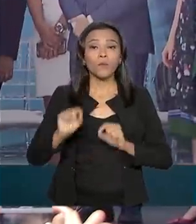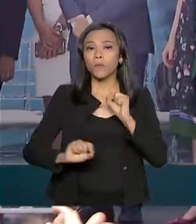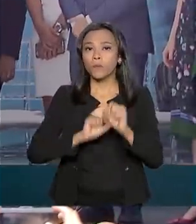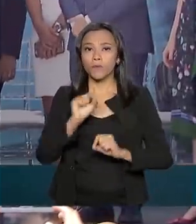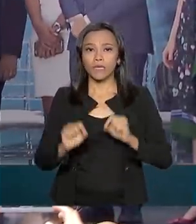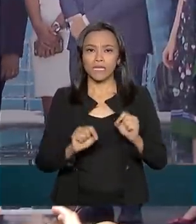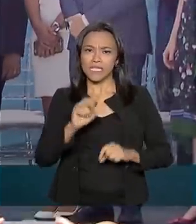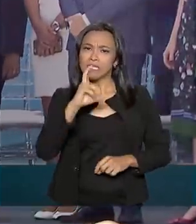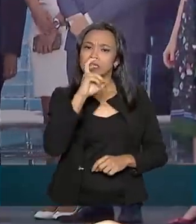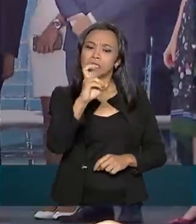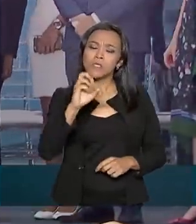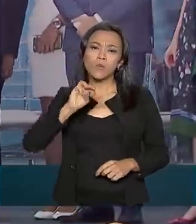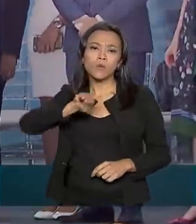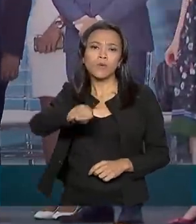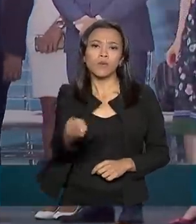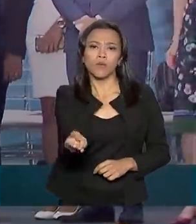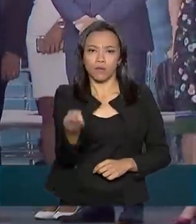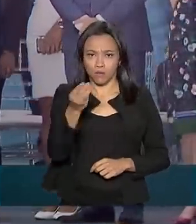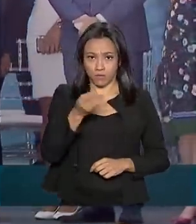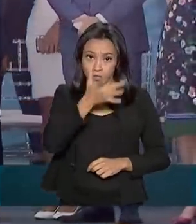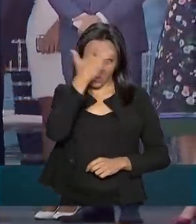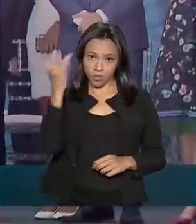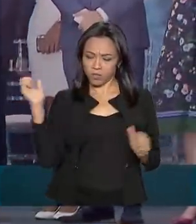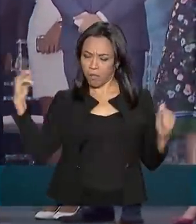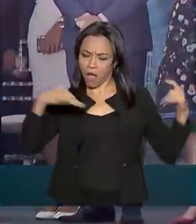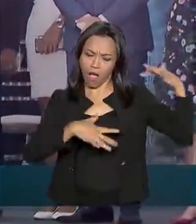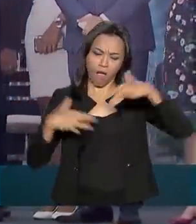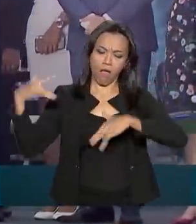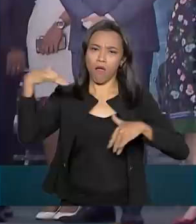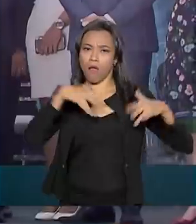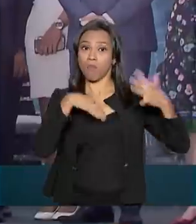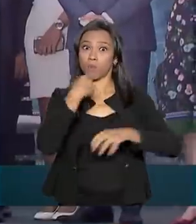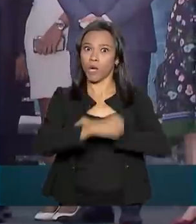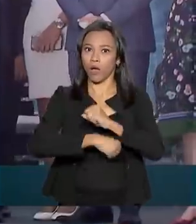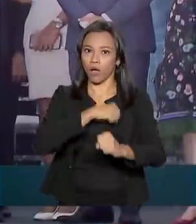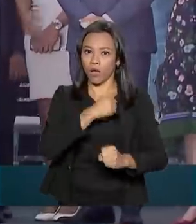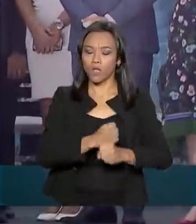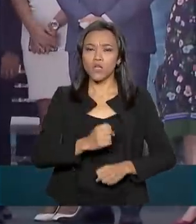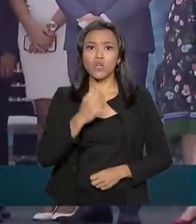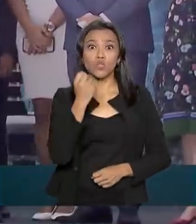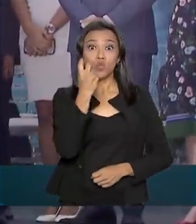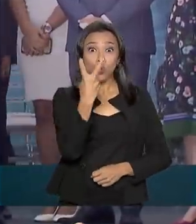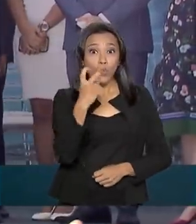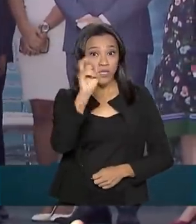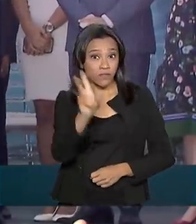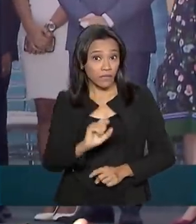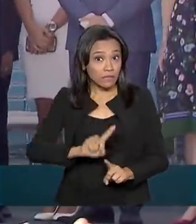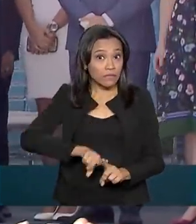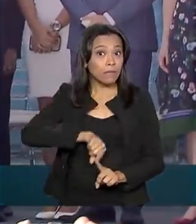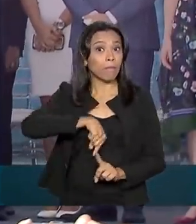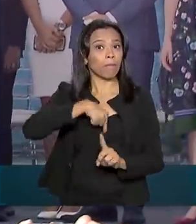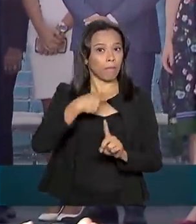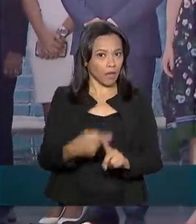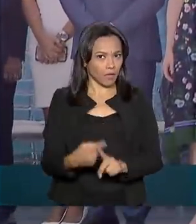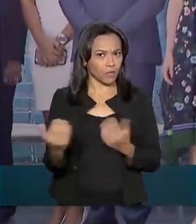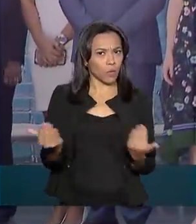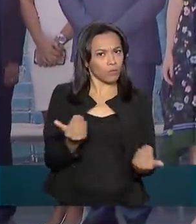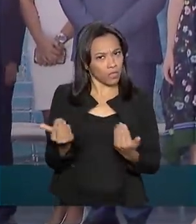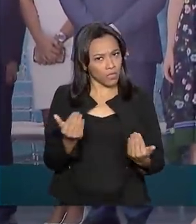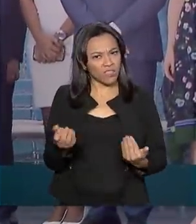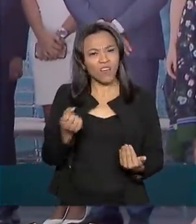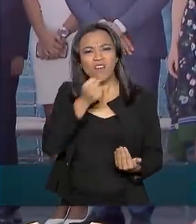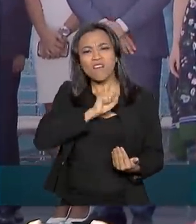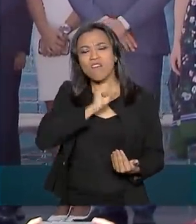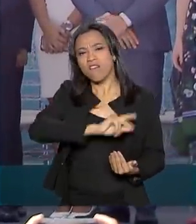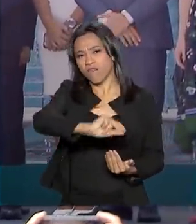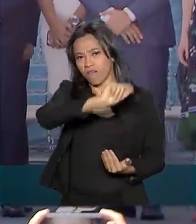para receber 5 milhões de passageiros por ano, duas vezes mais que a capacidade das antigas